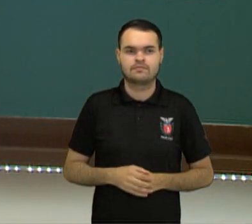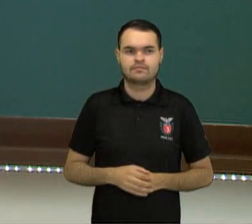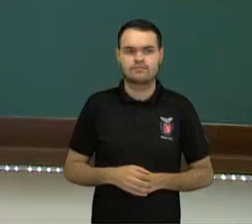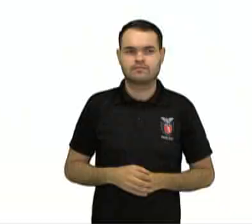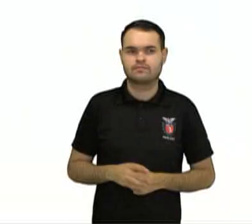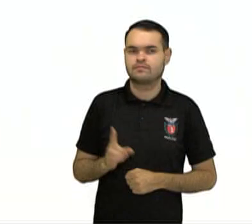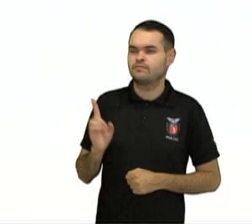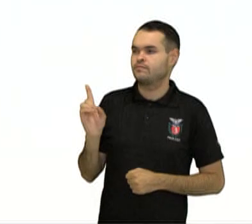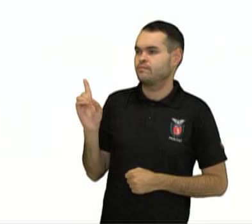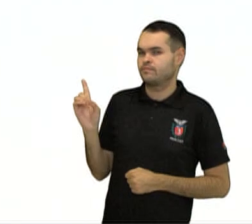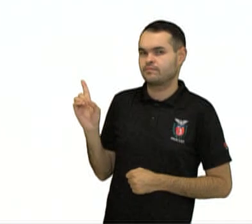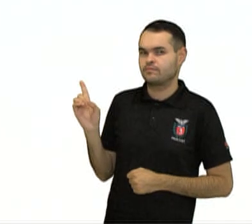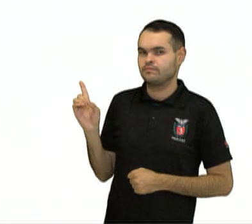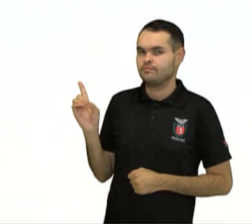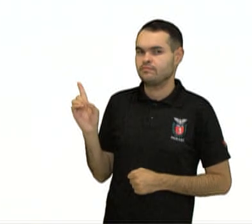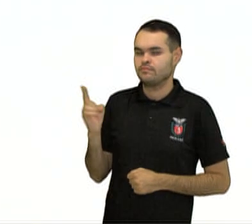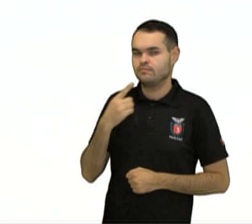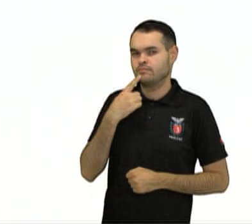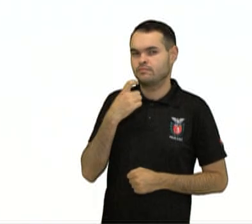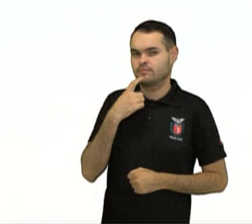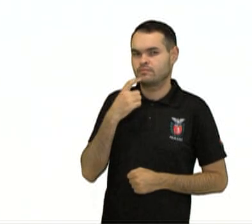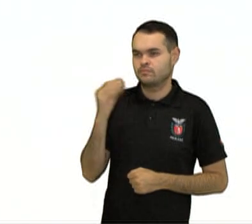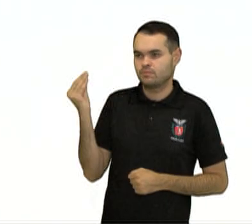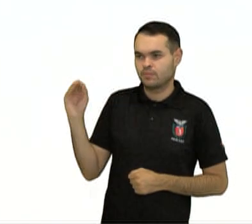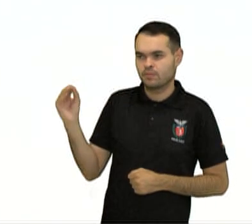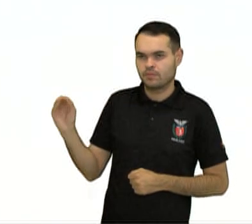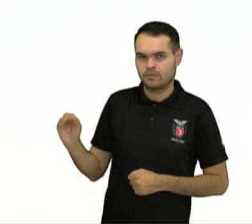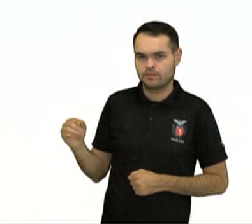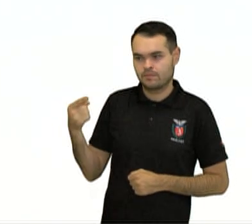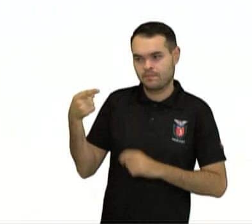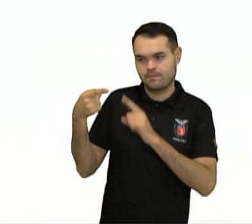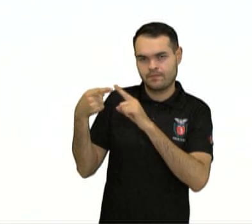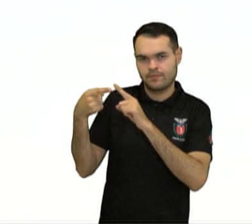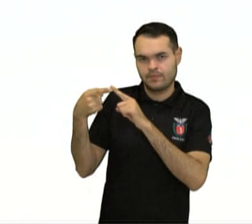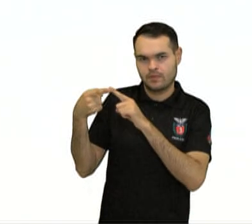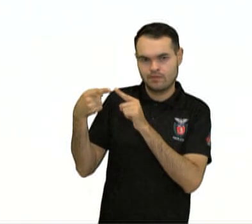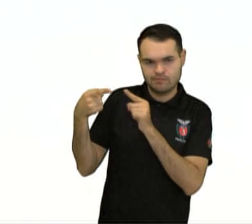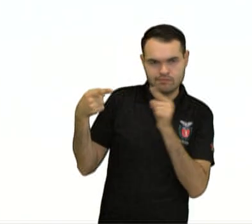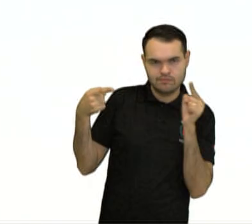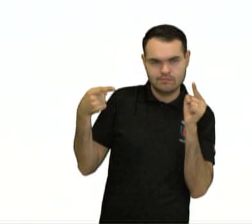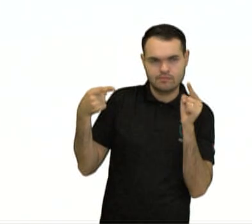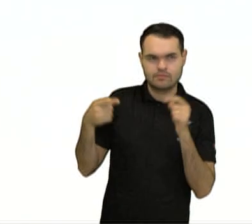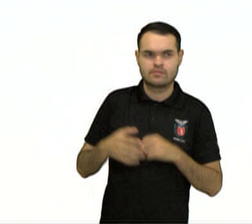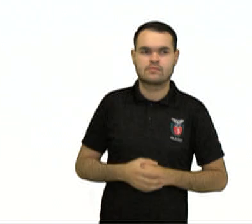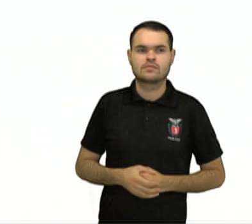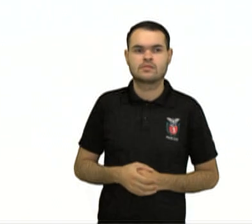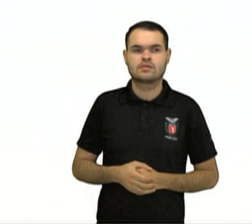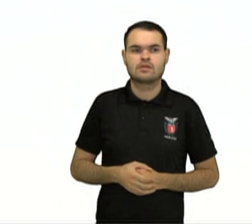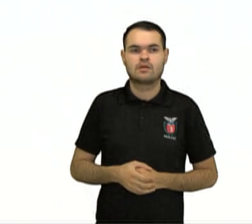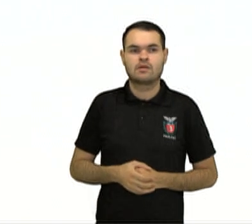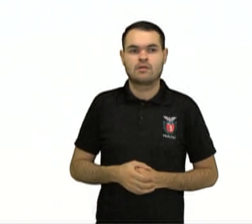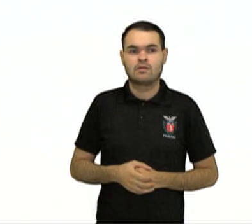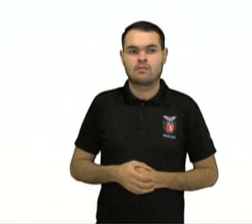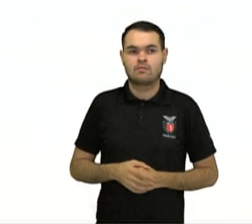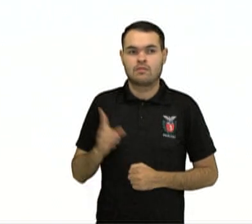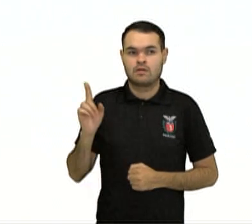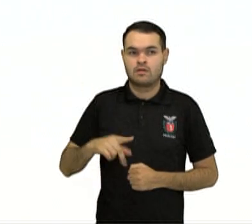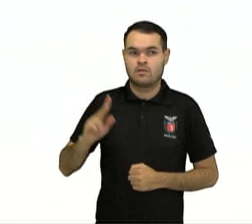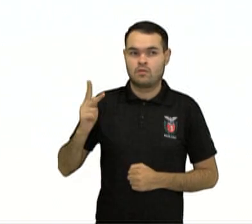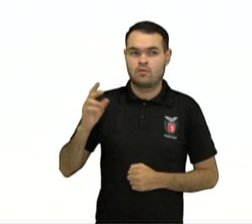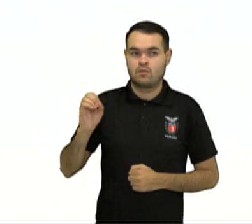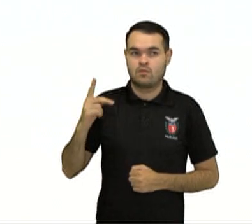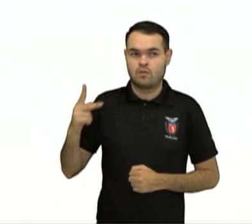Rented, hope, visited, liked e check. Só o hope e o check que não